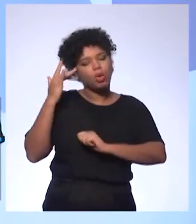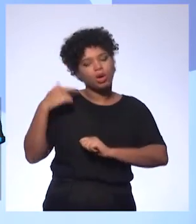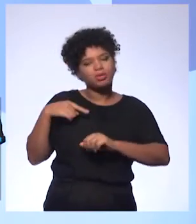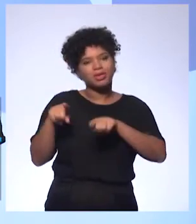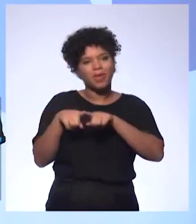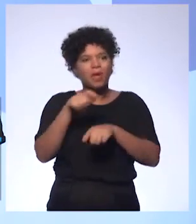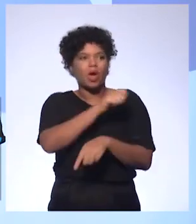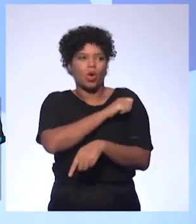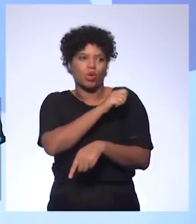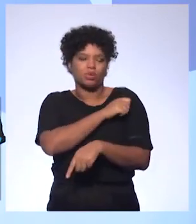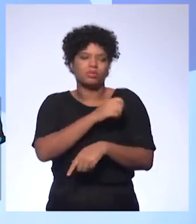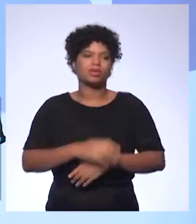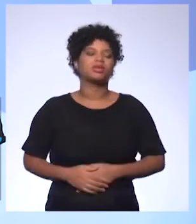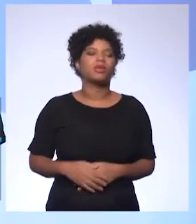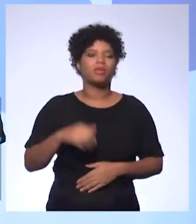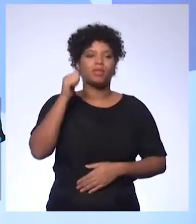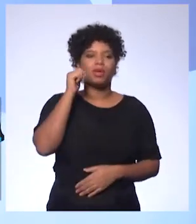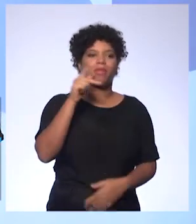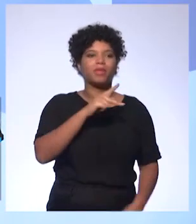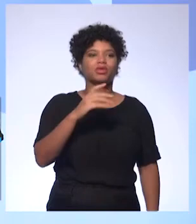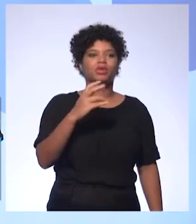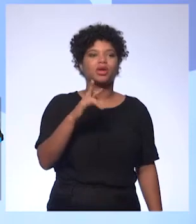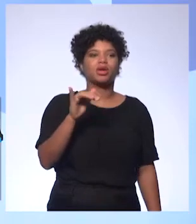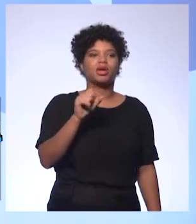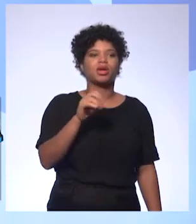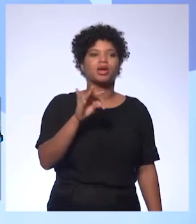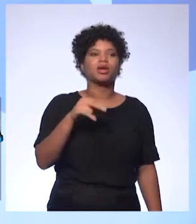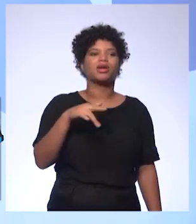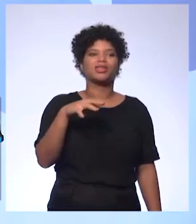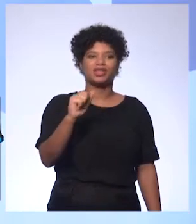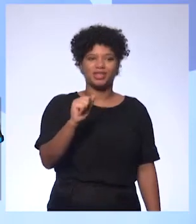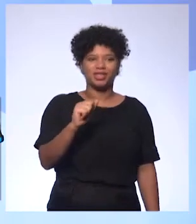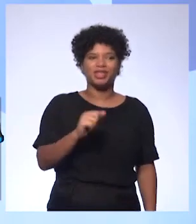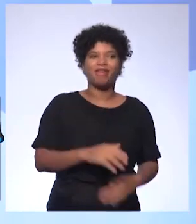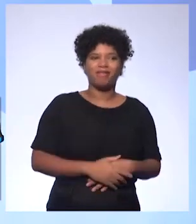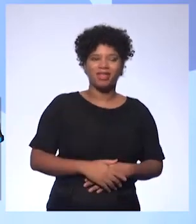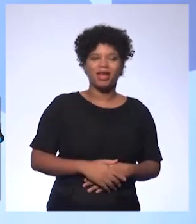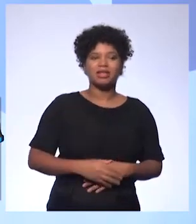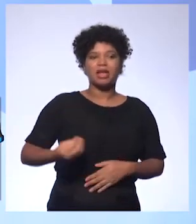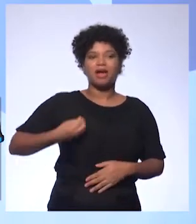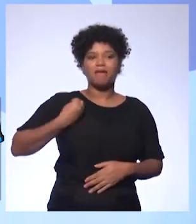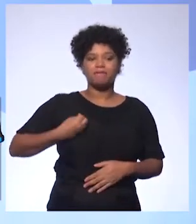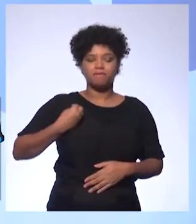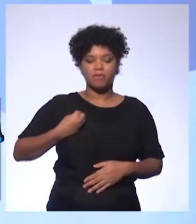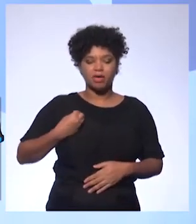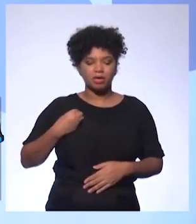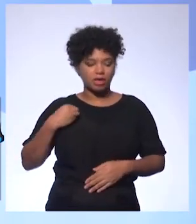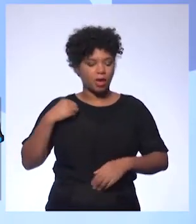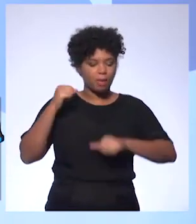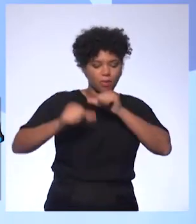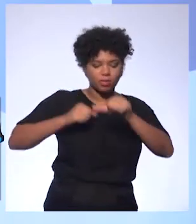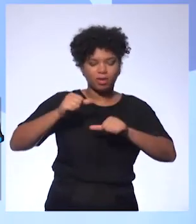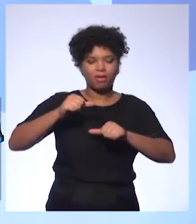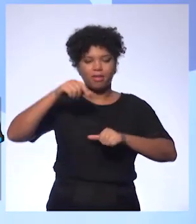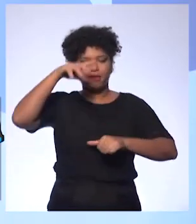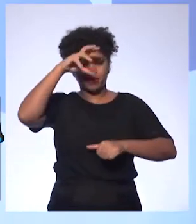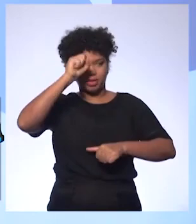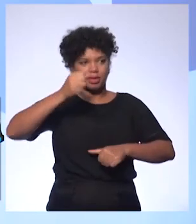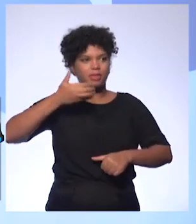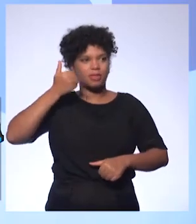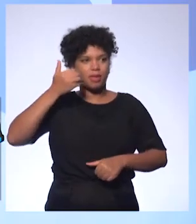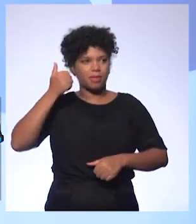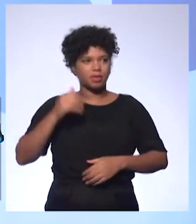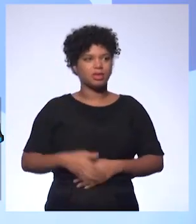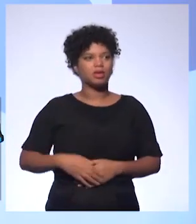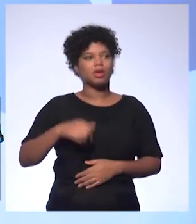alunos. Professora Cristina, reeducar o nosso viver, muito bom. A professora Mônica,